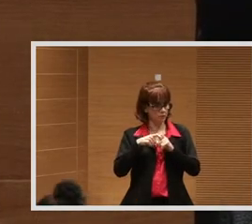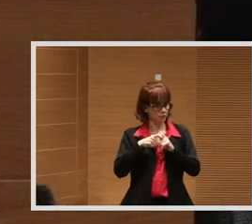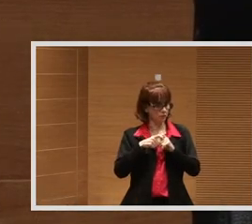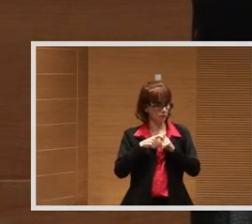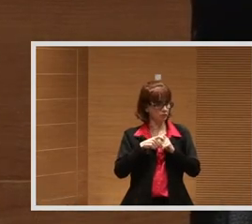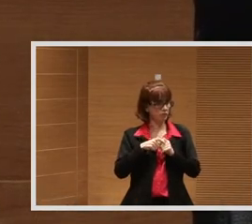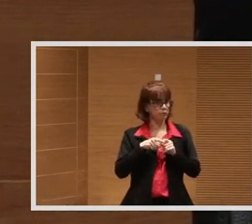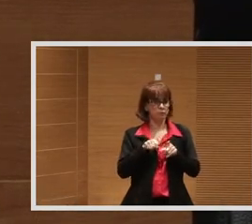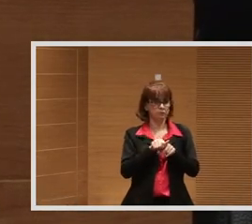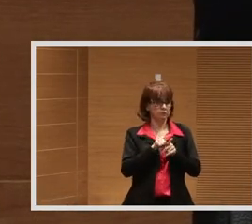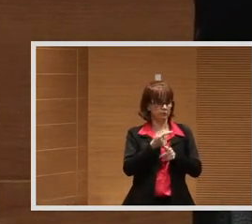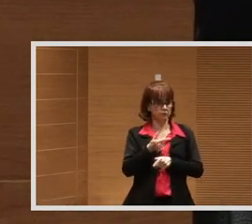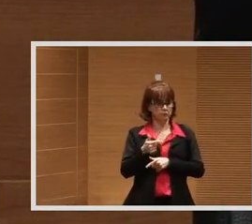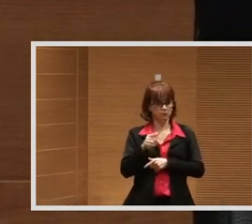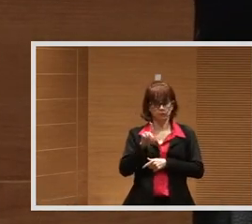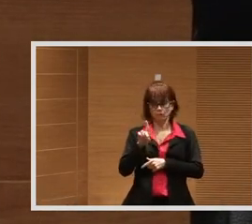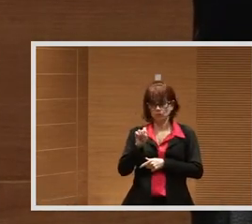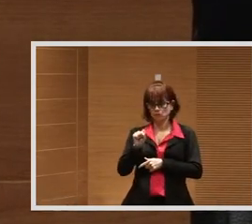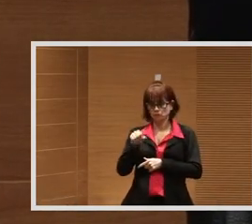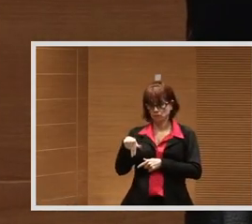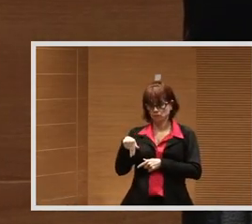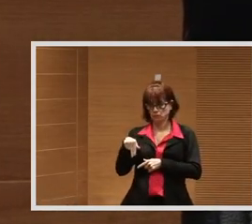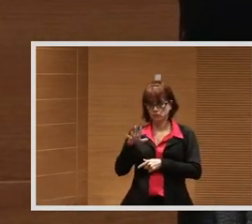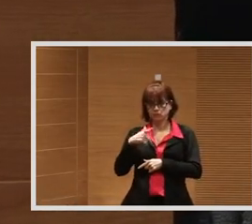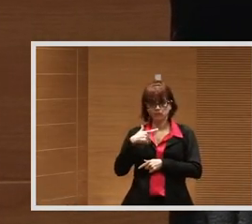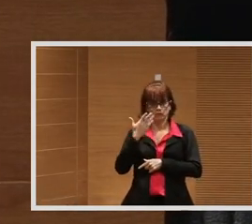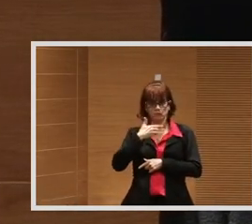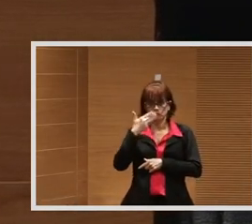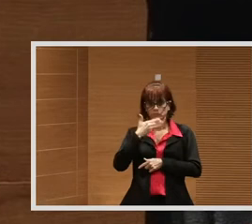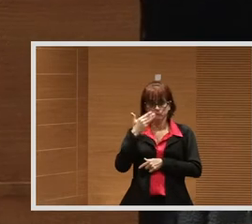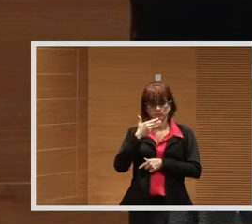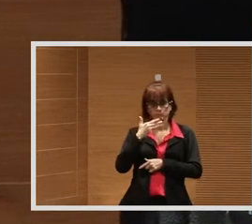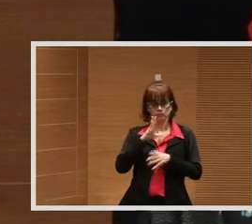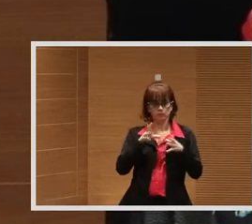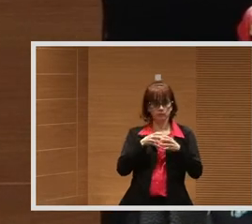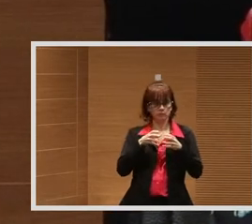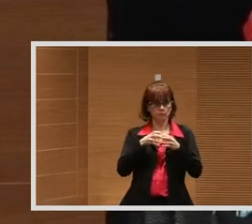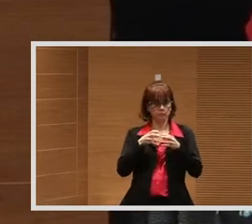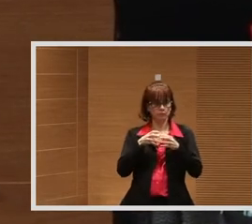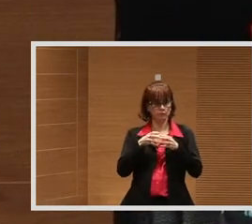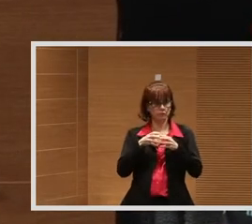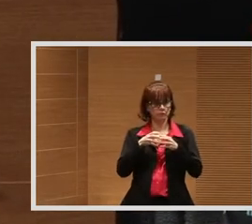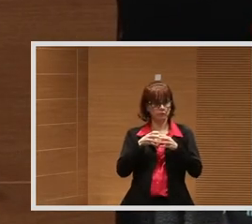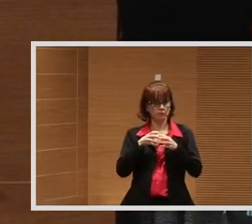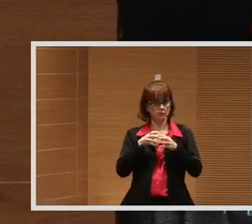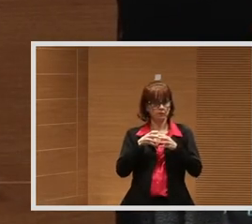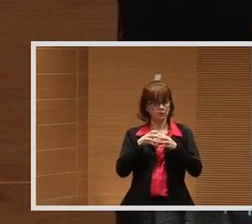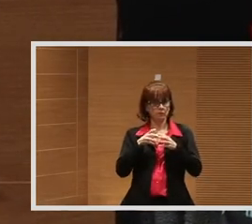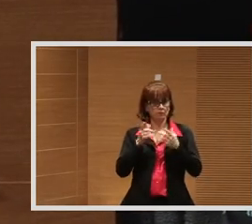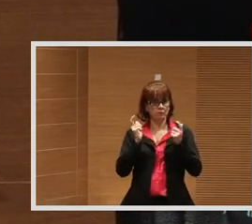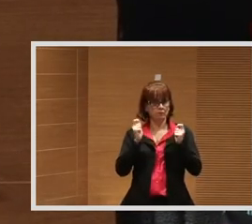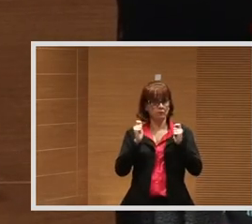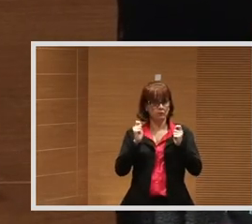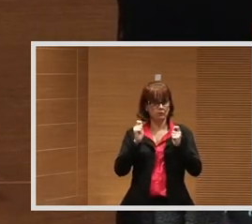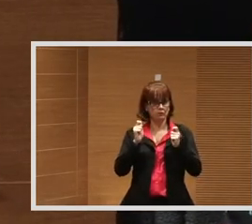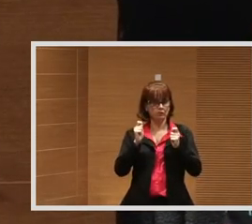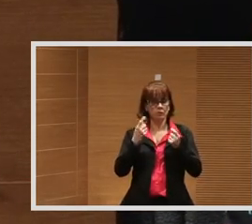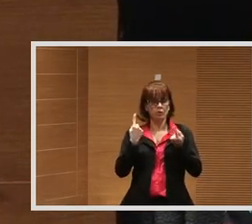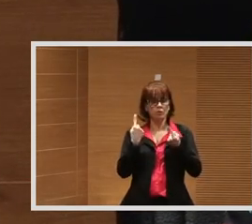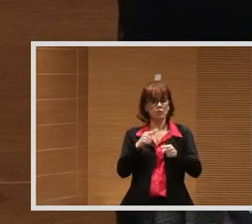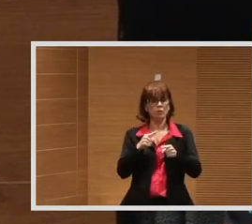no DSM. Mas eu não vi nenhuma entidade médica protestando contra a cura gay.